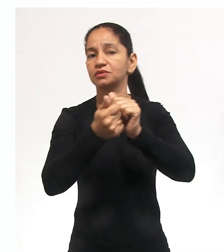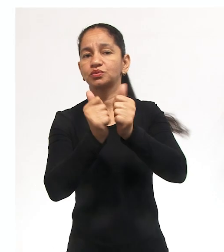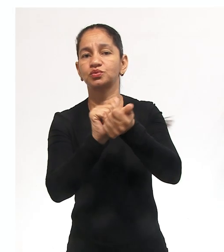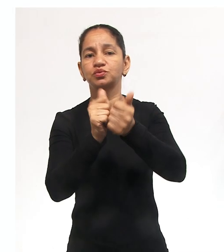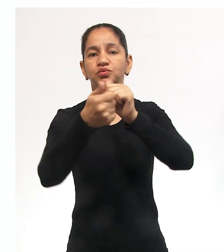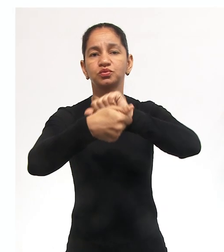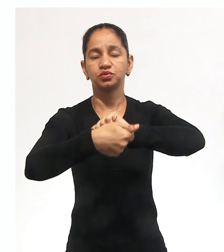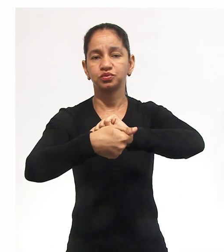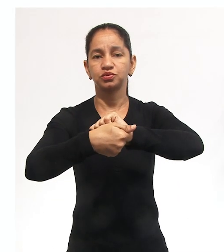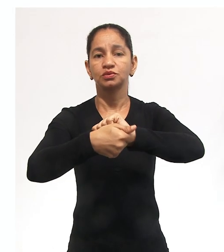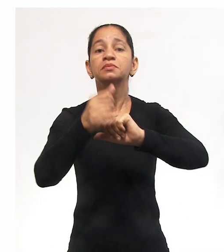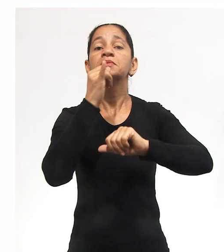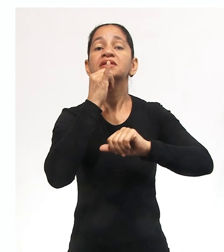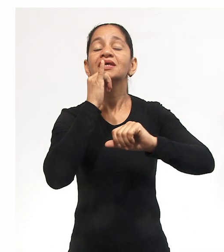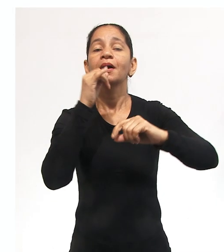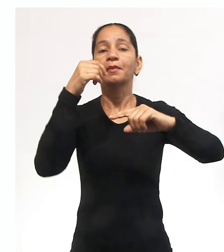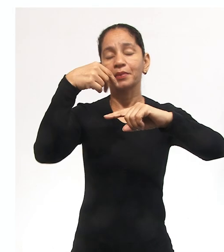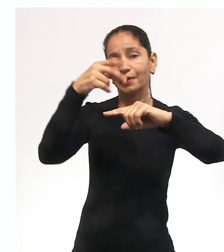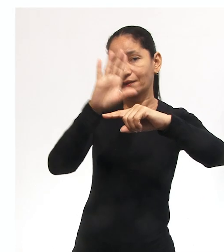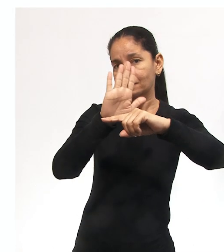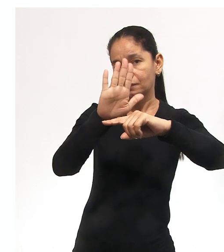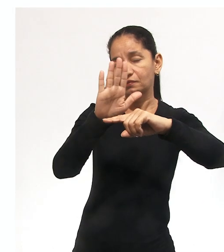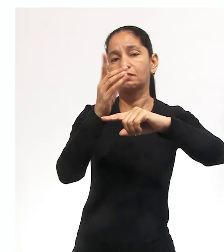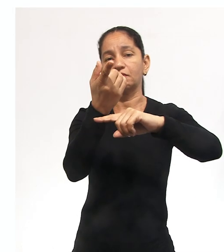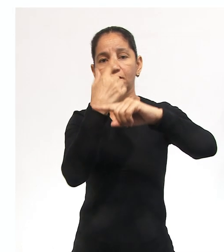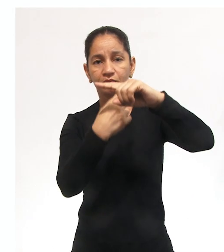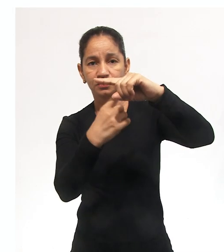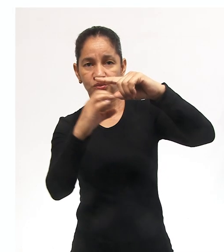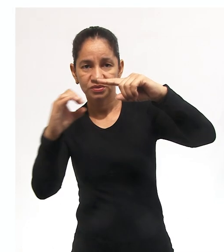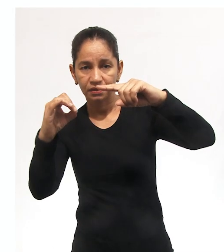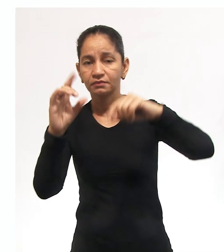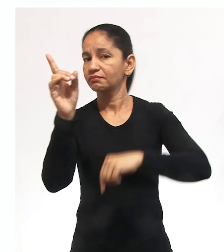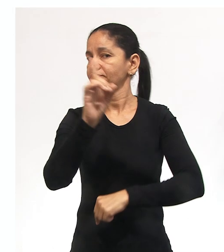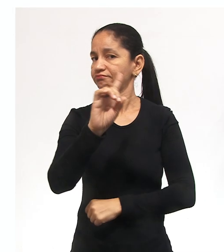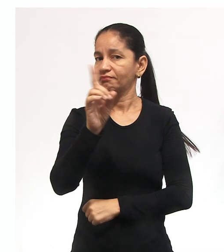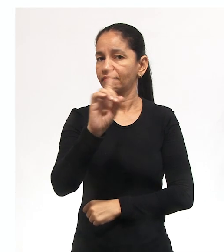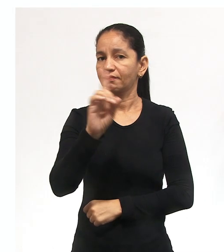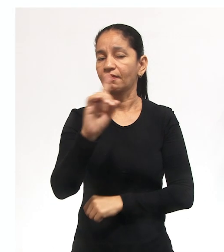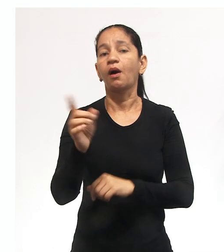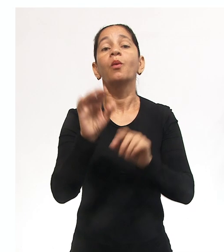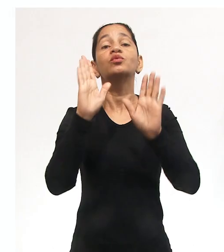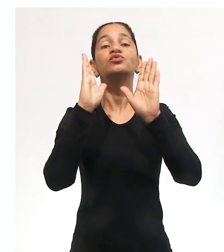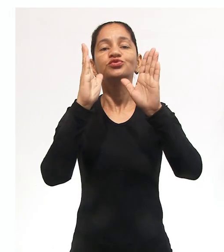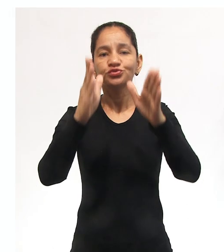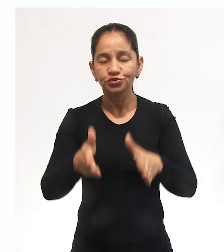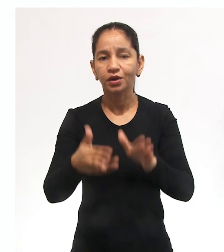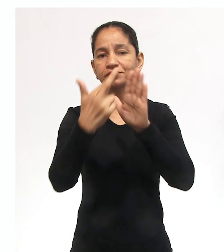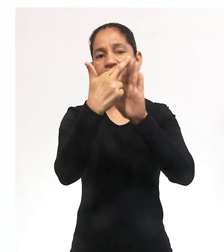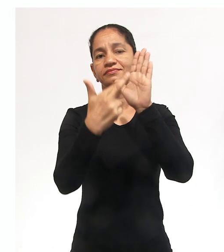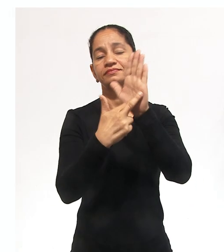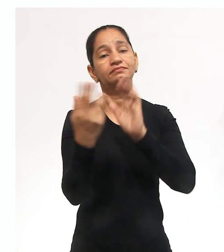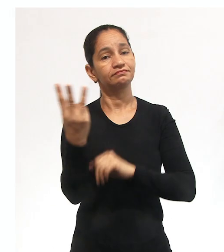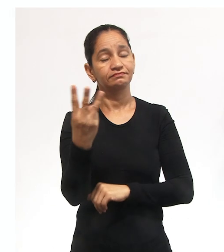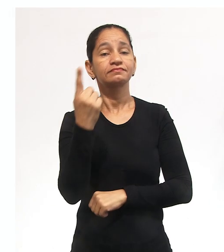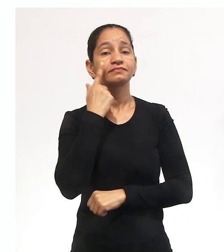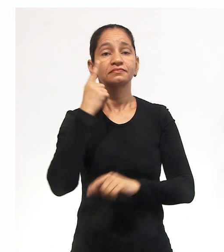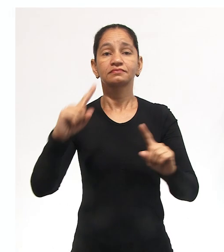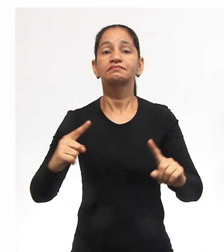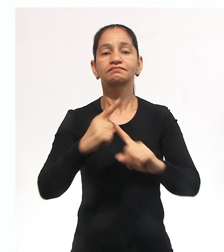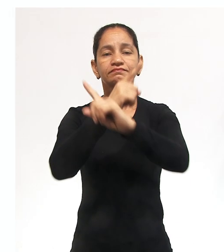essa mudança. Nesse caso aqui, que a gente está lidando com regra de 3, a gente quer achar um valor